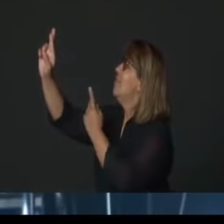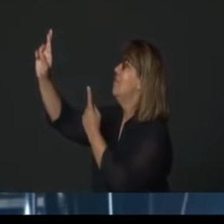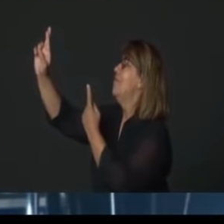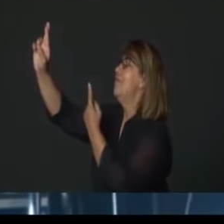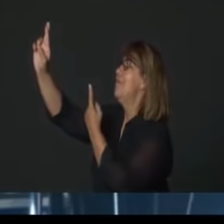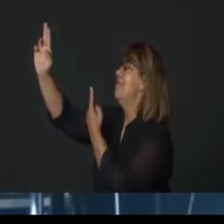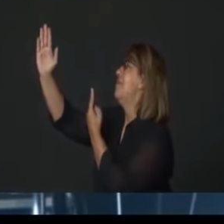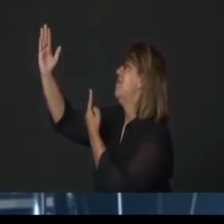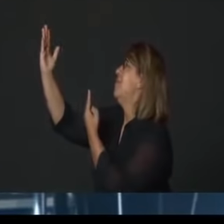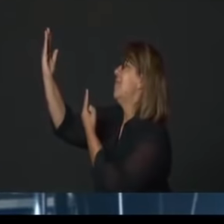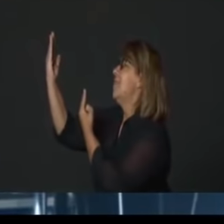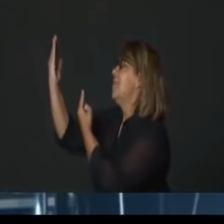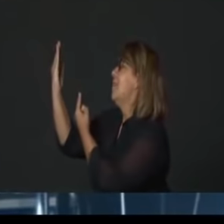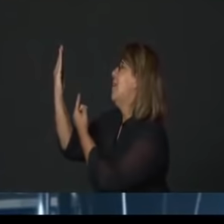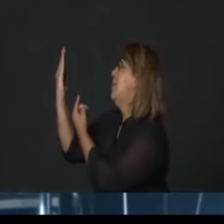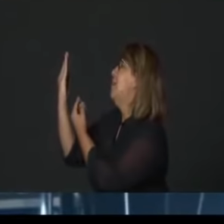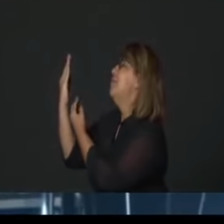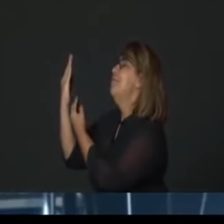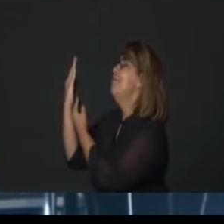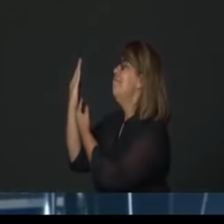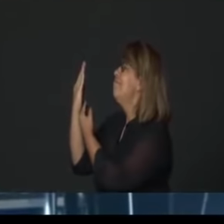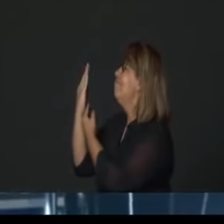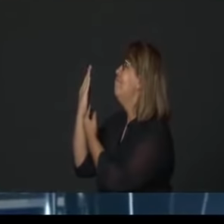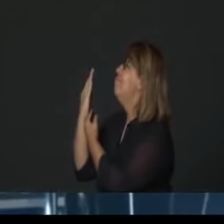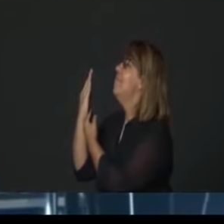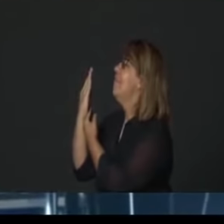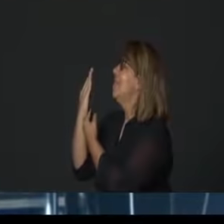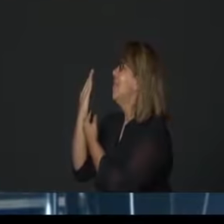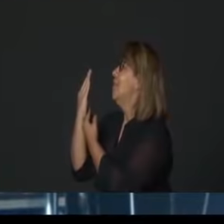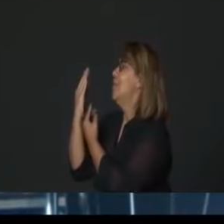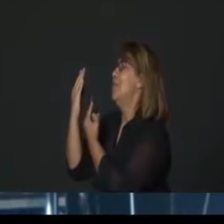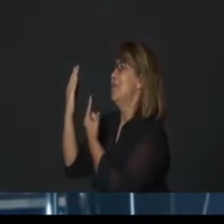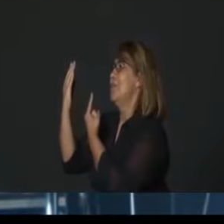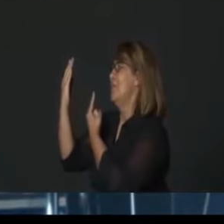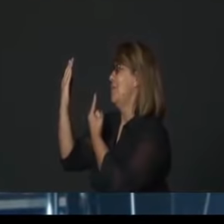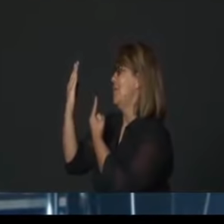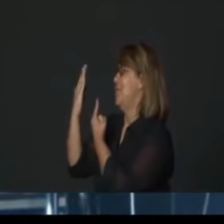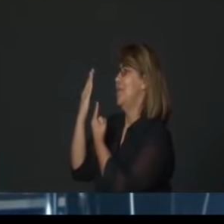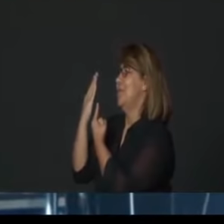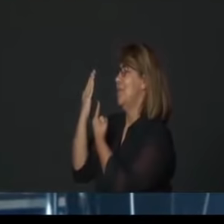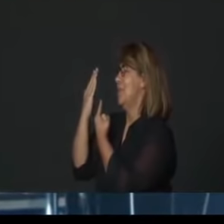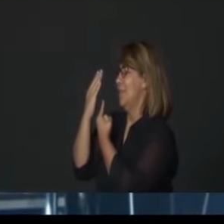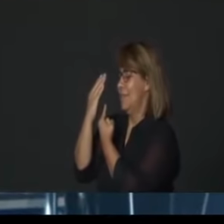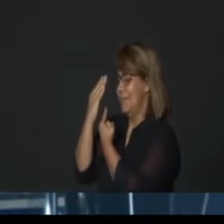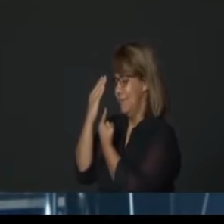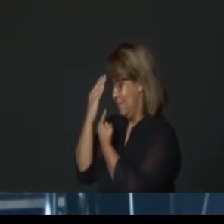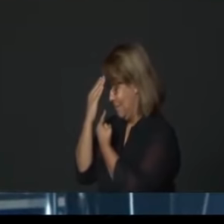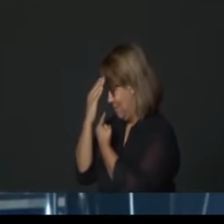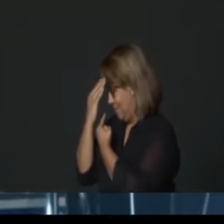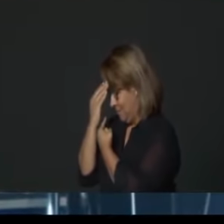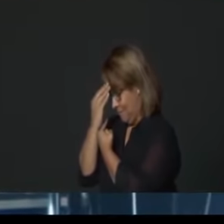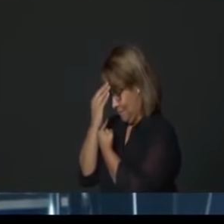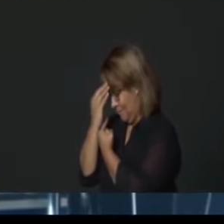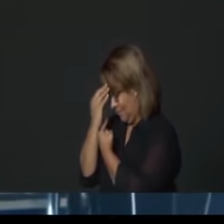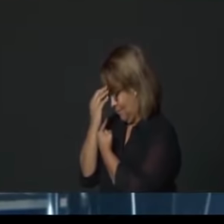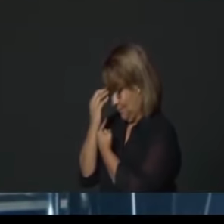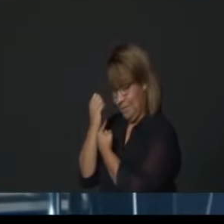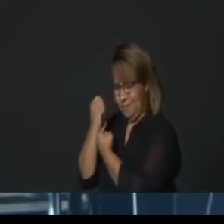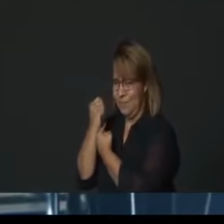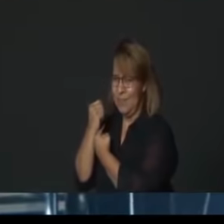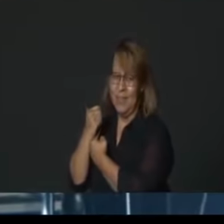cenário? Parece que quanto mais eu estou lutando, mais o vento sopra